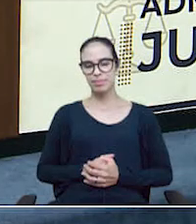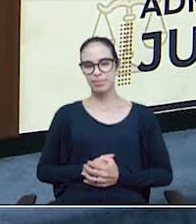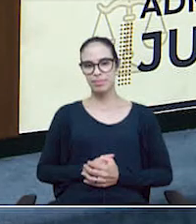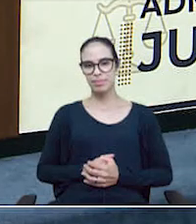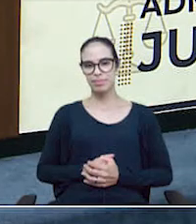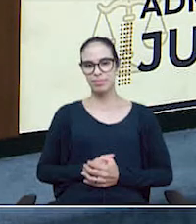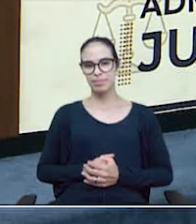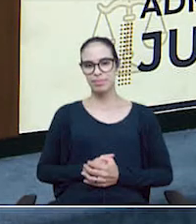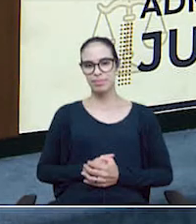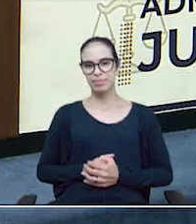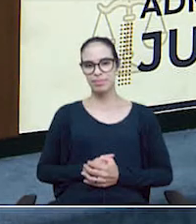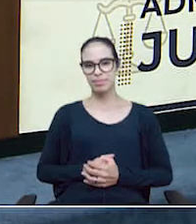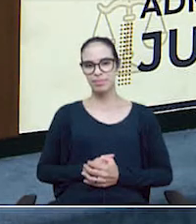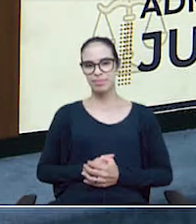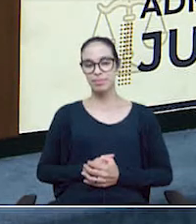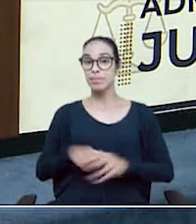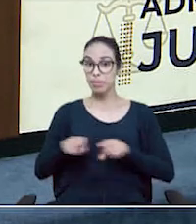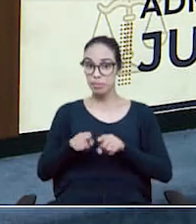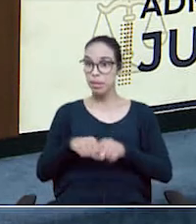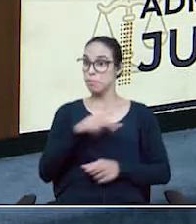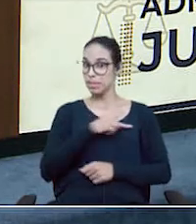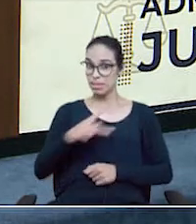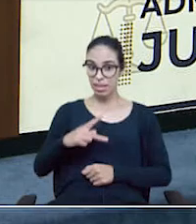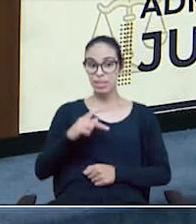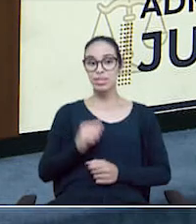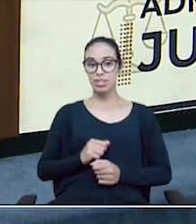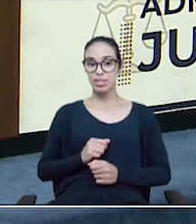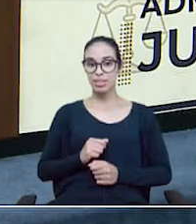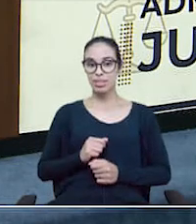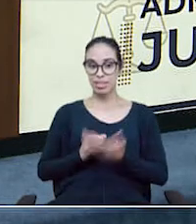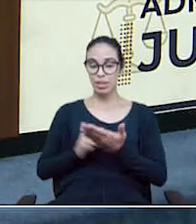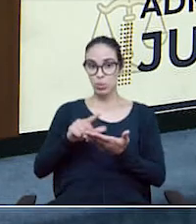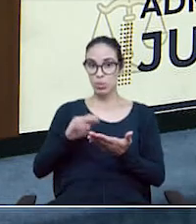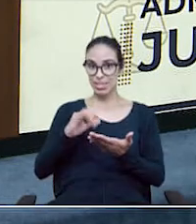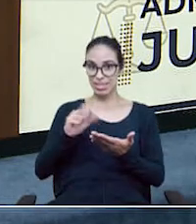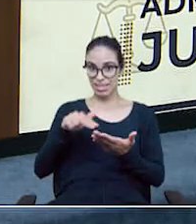Nossa presidente da Namatra também, com gentileza, doutora Luciana.